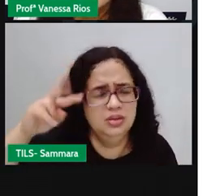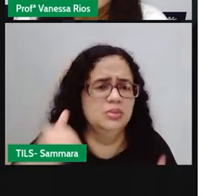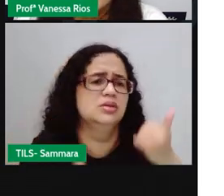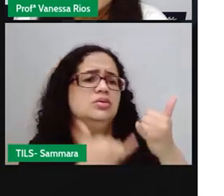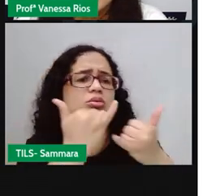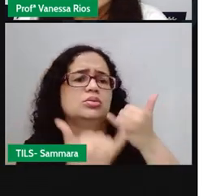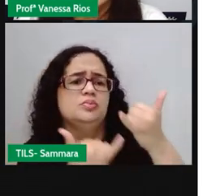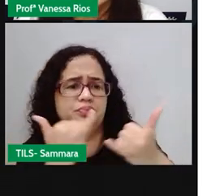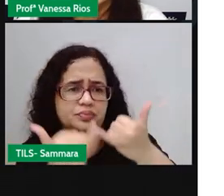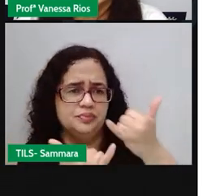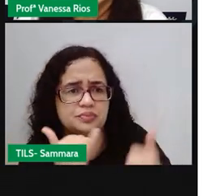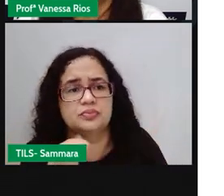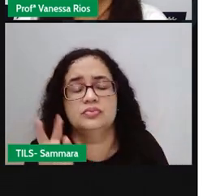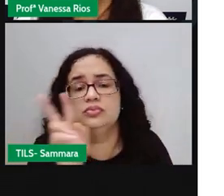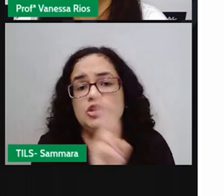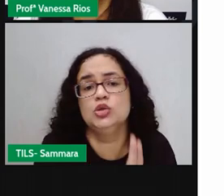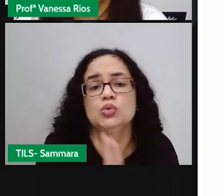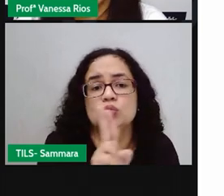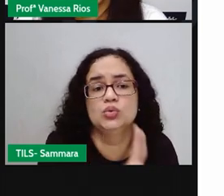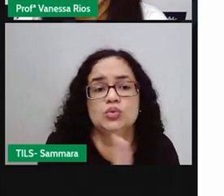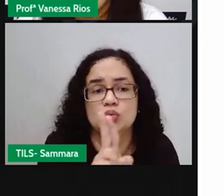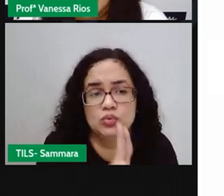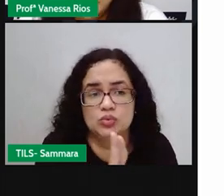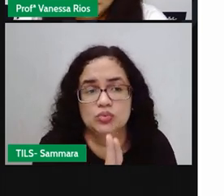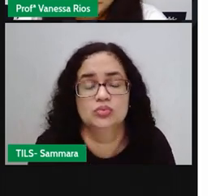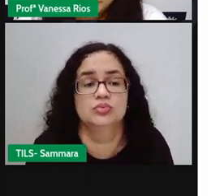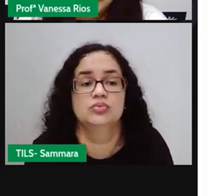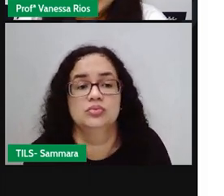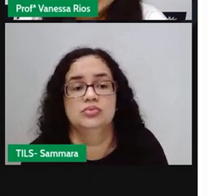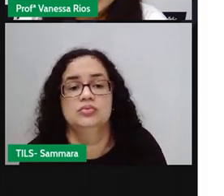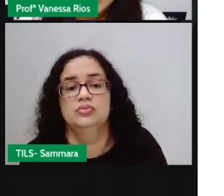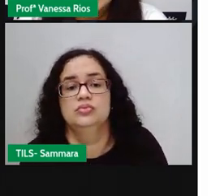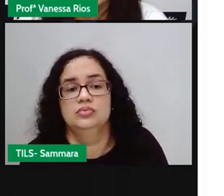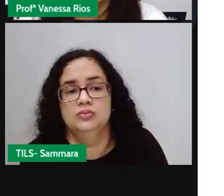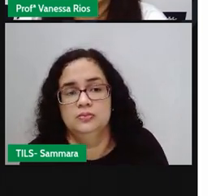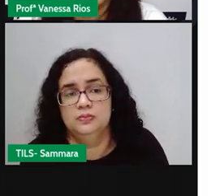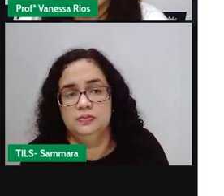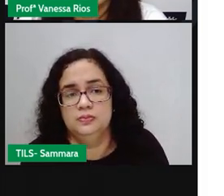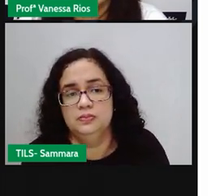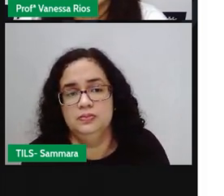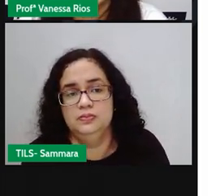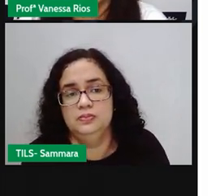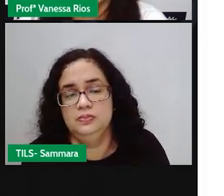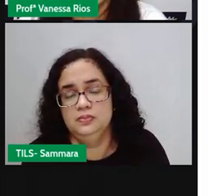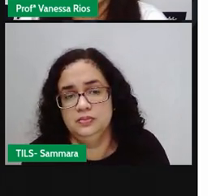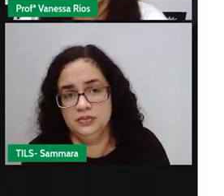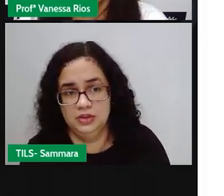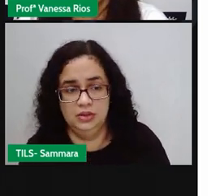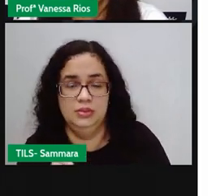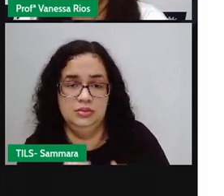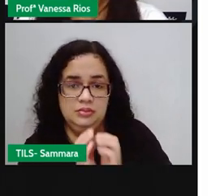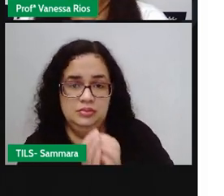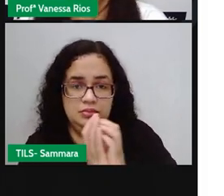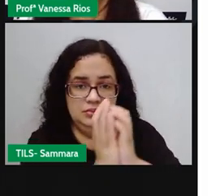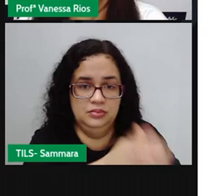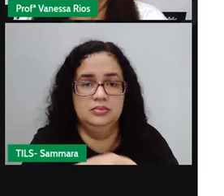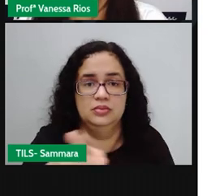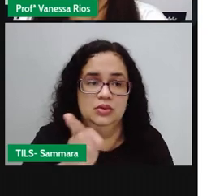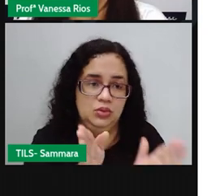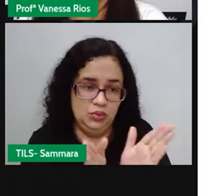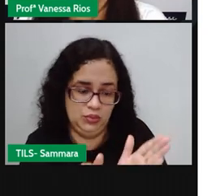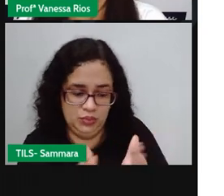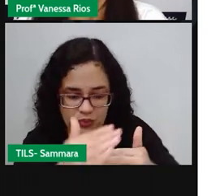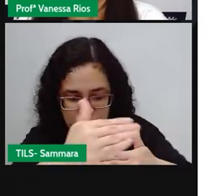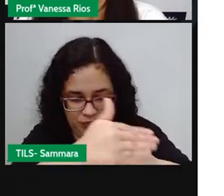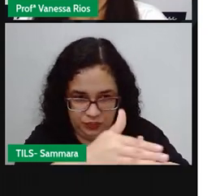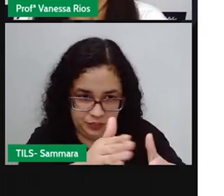brinquedo que aí utiliza essa forma espacial? A gente lembra logo do dado, né? Mas a Pro colocou um